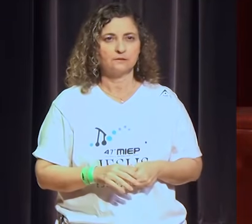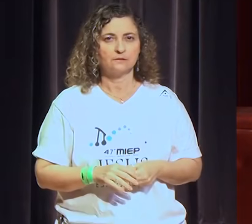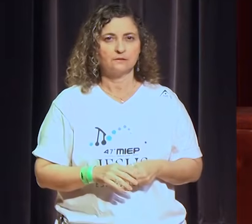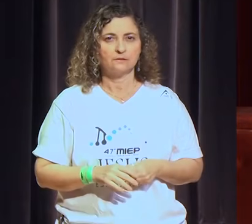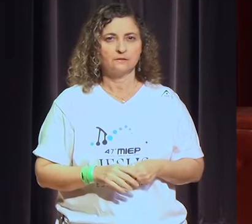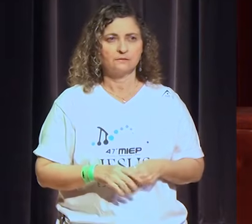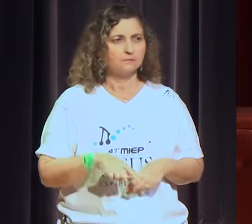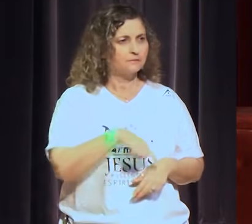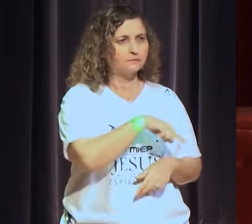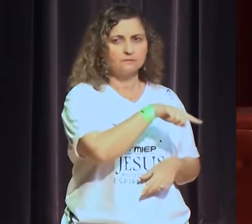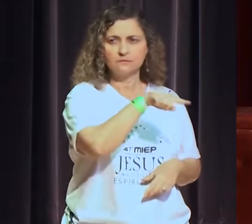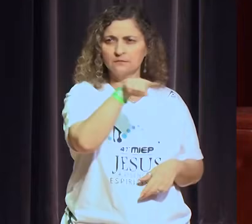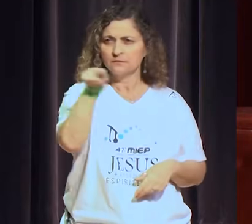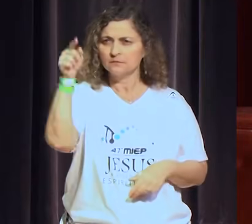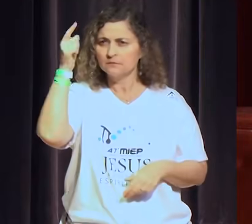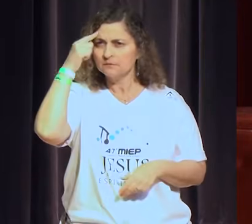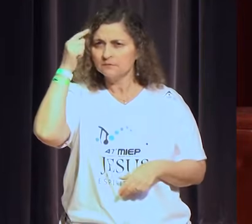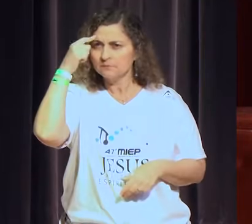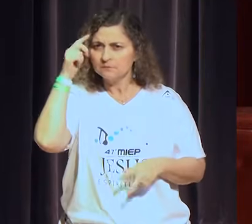Você pensaria nisso?